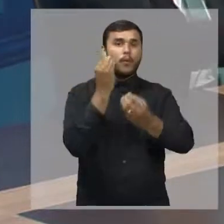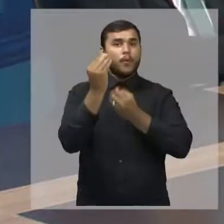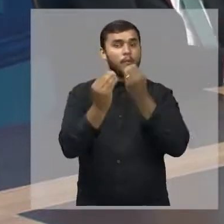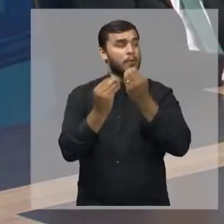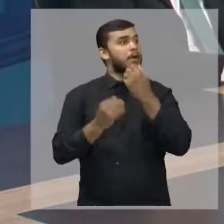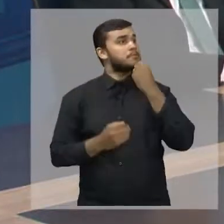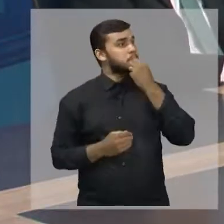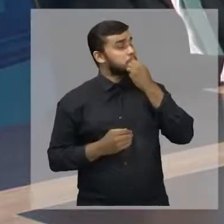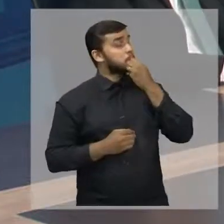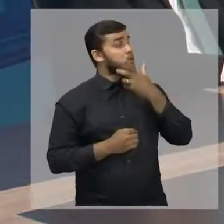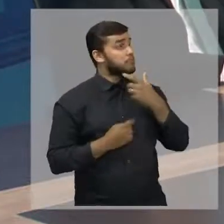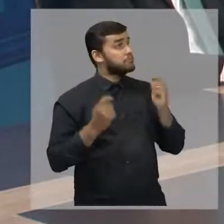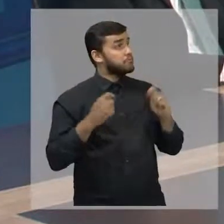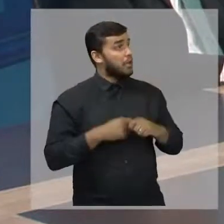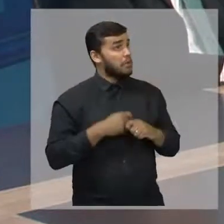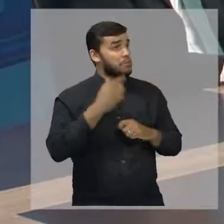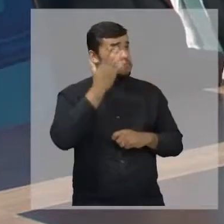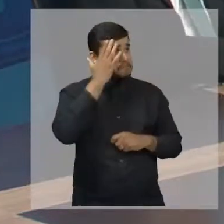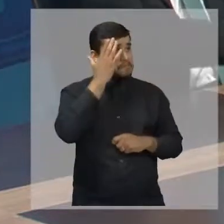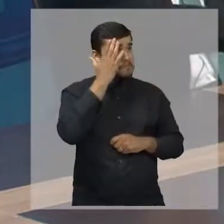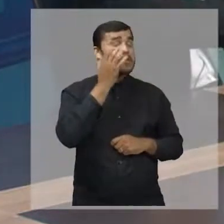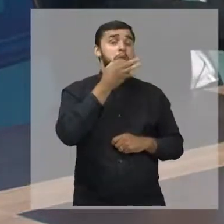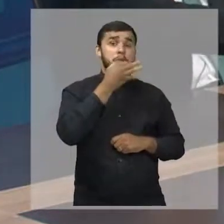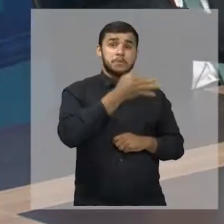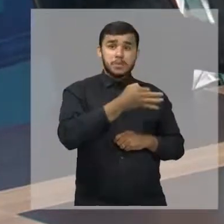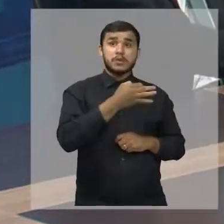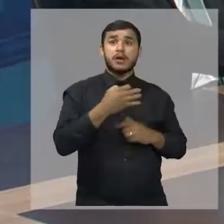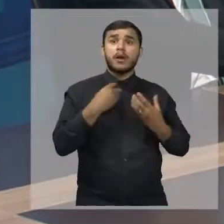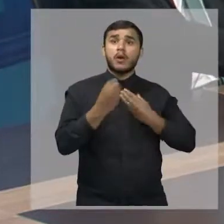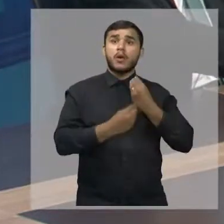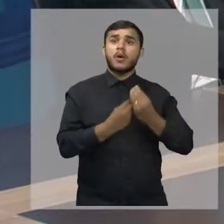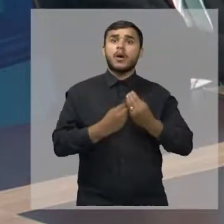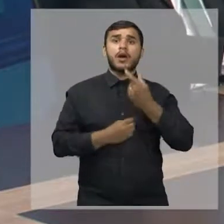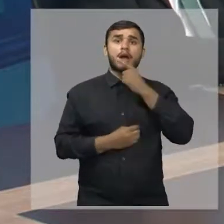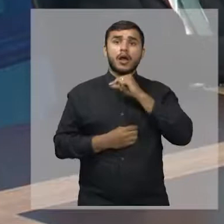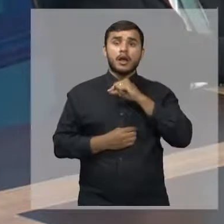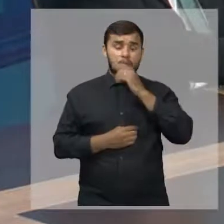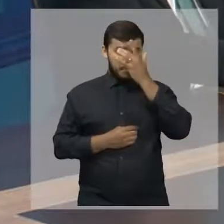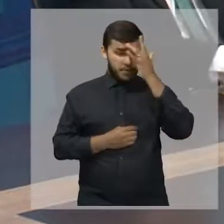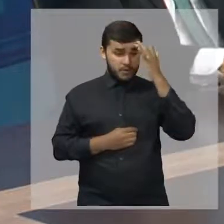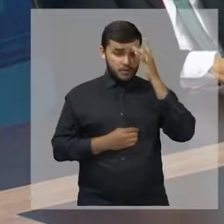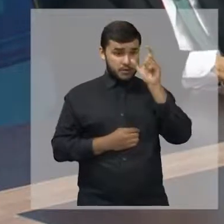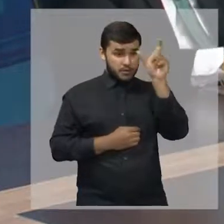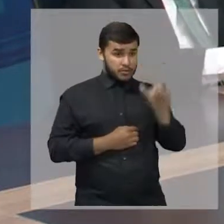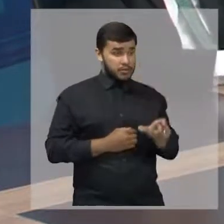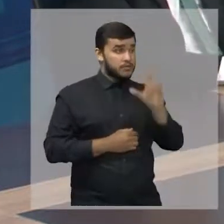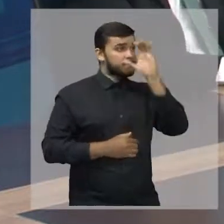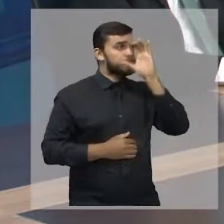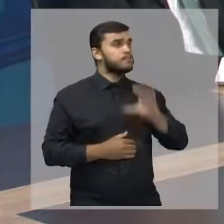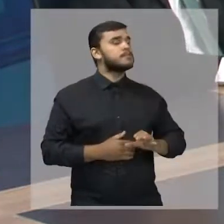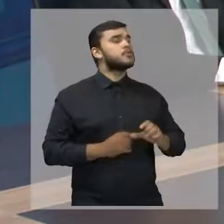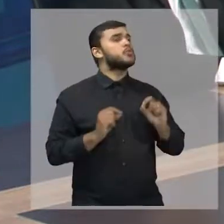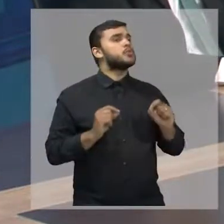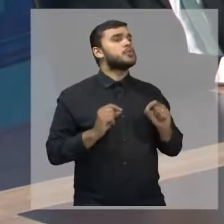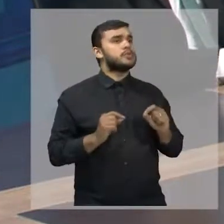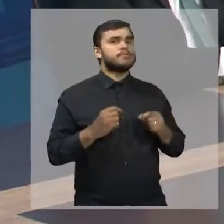ativismo, um protagonismo maior do cidadão em relação a questões essenciais para o